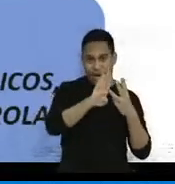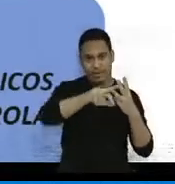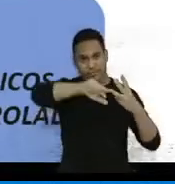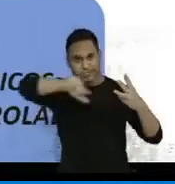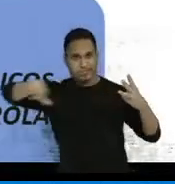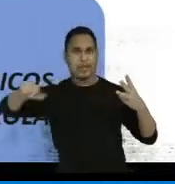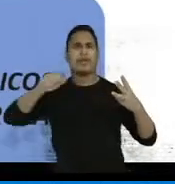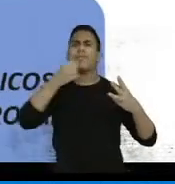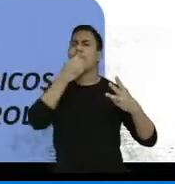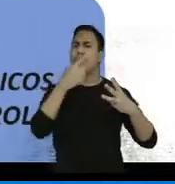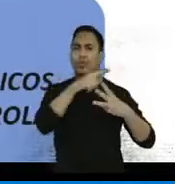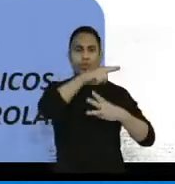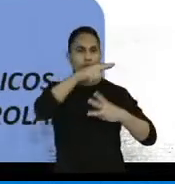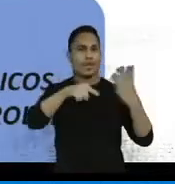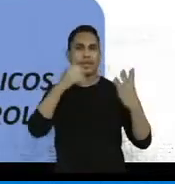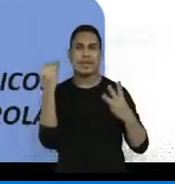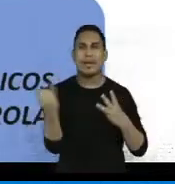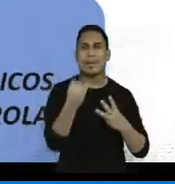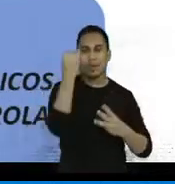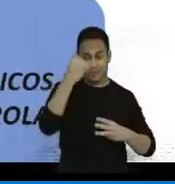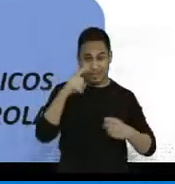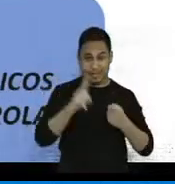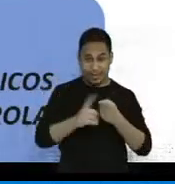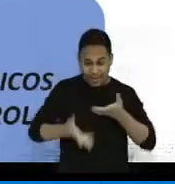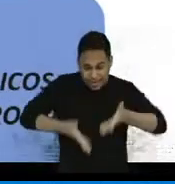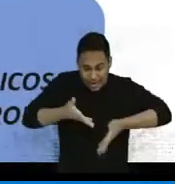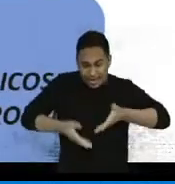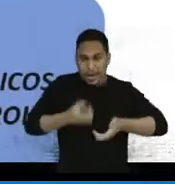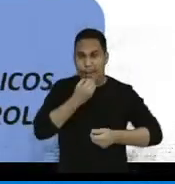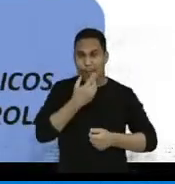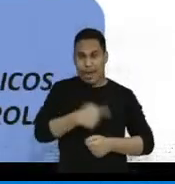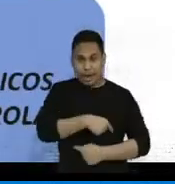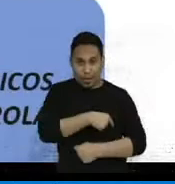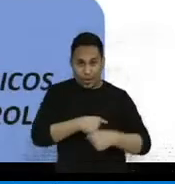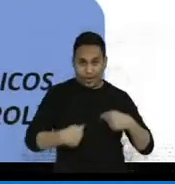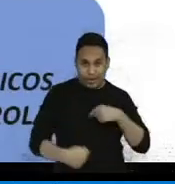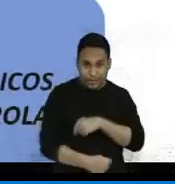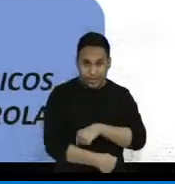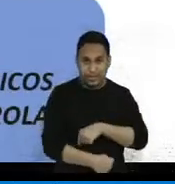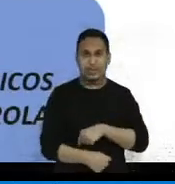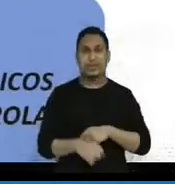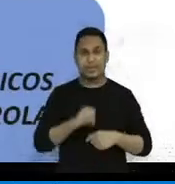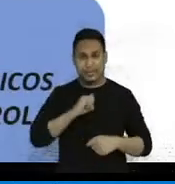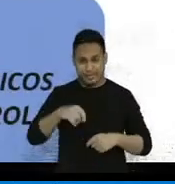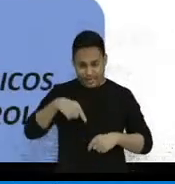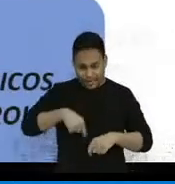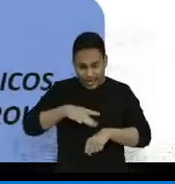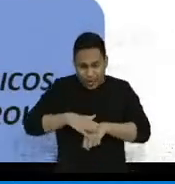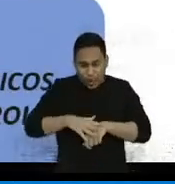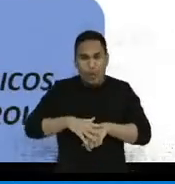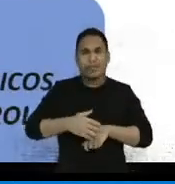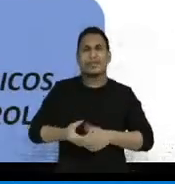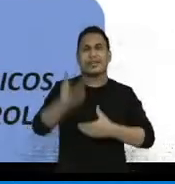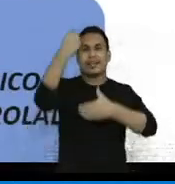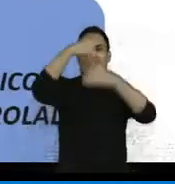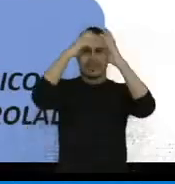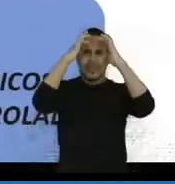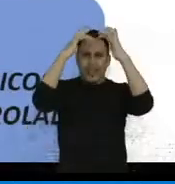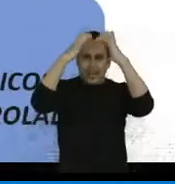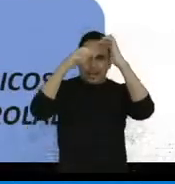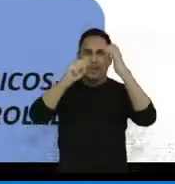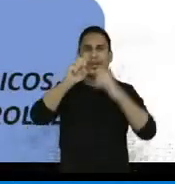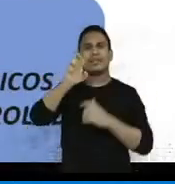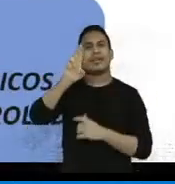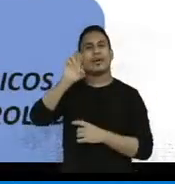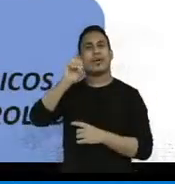porque intestino doente, serotonina, ó, acaba, vai pro beleléu. Outra substância que eu falei para vocês,